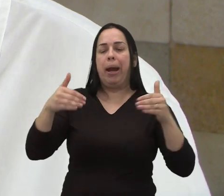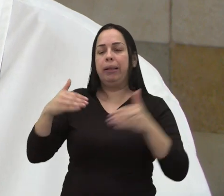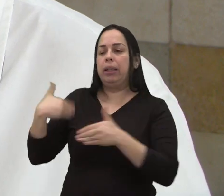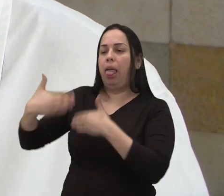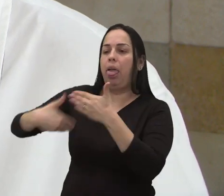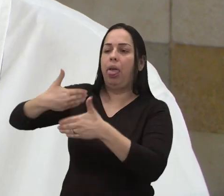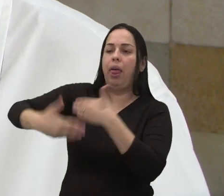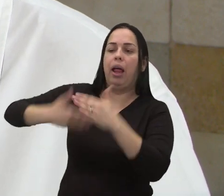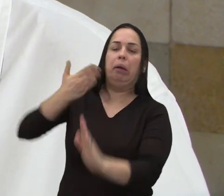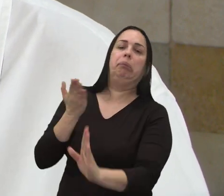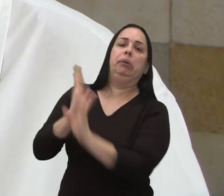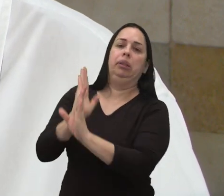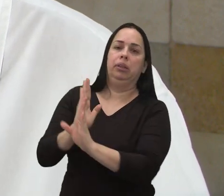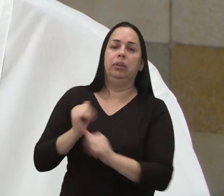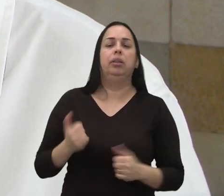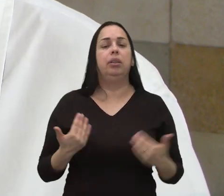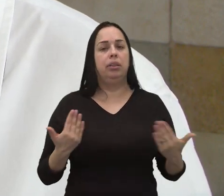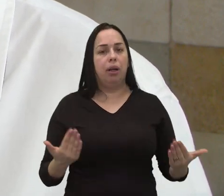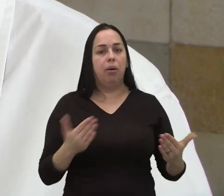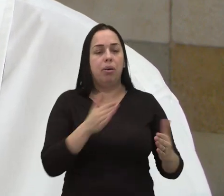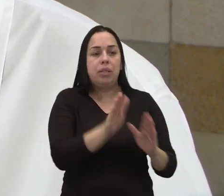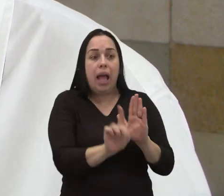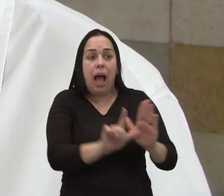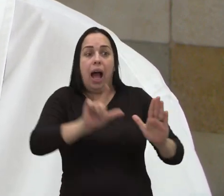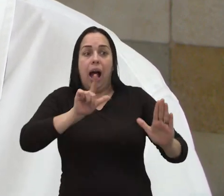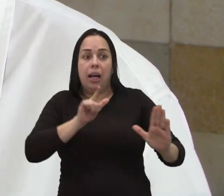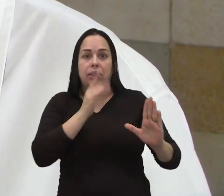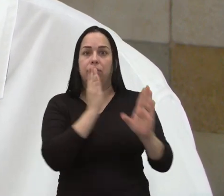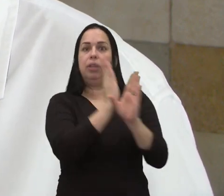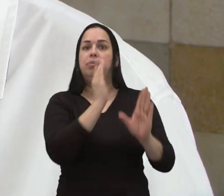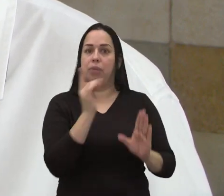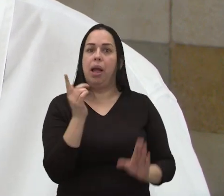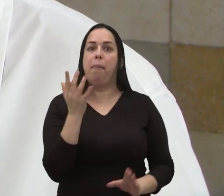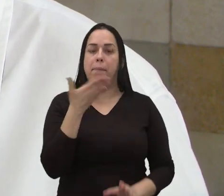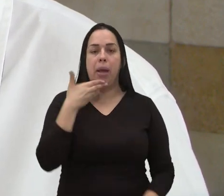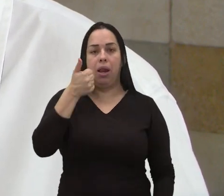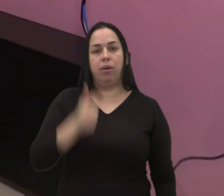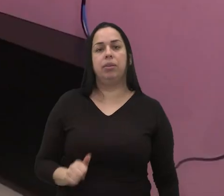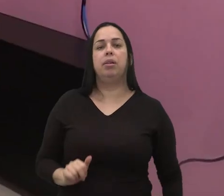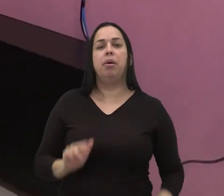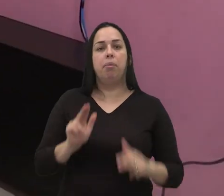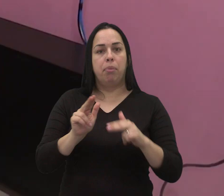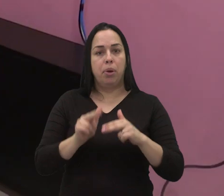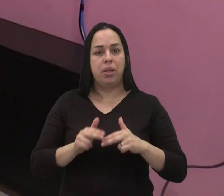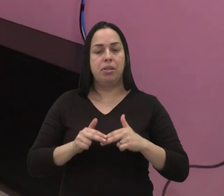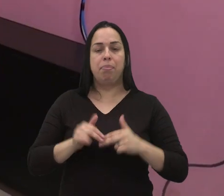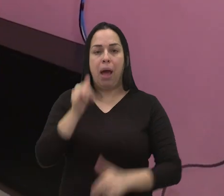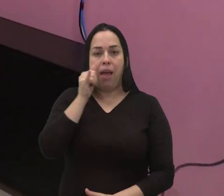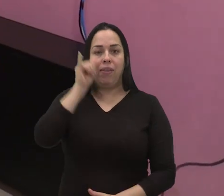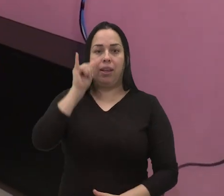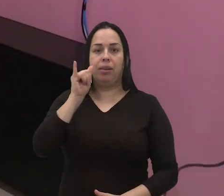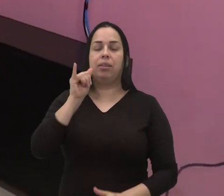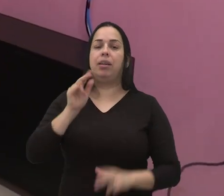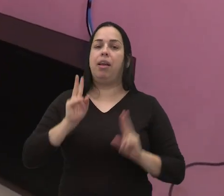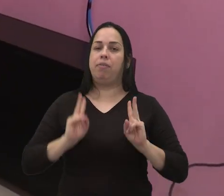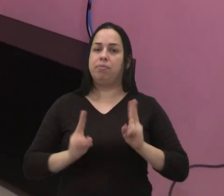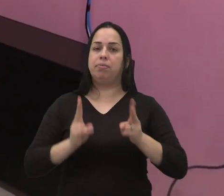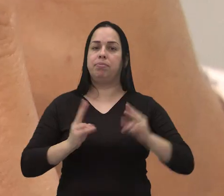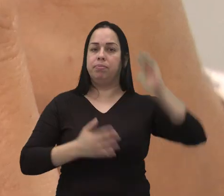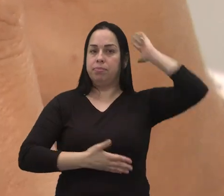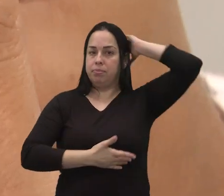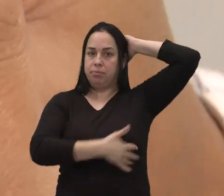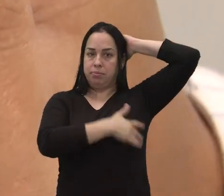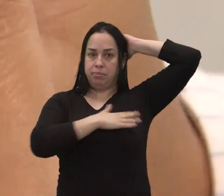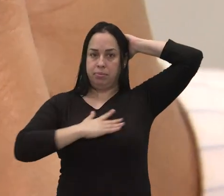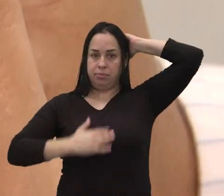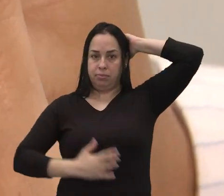maior quanto mais precoce é feito esse diagnóstico, tá? Ou seja, a sobrevida é maior. O melhor jeito de prevenir o câncer de mama